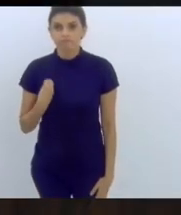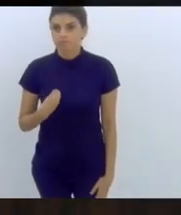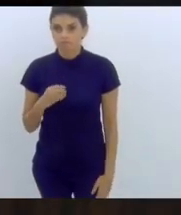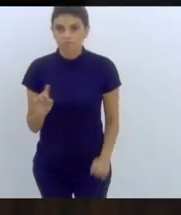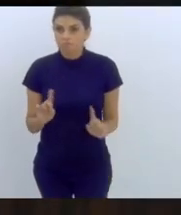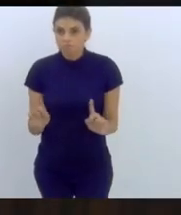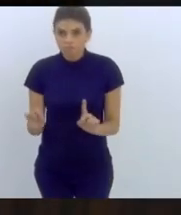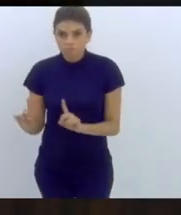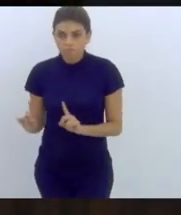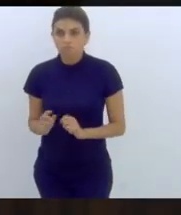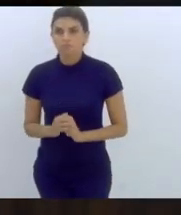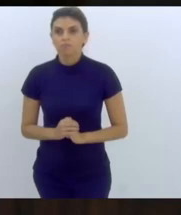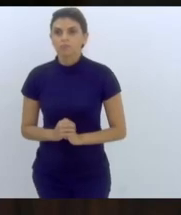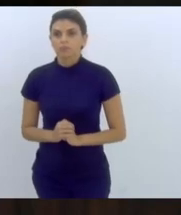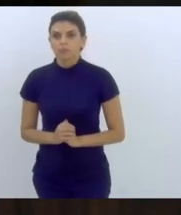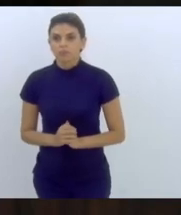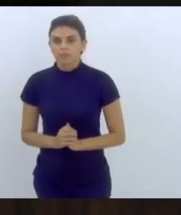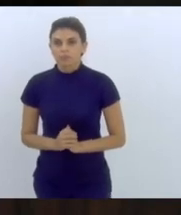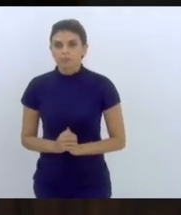Não.